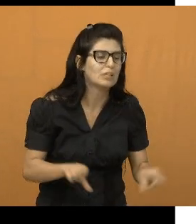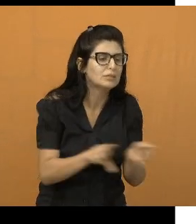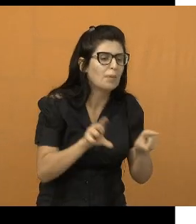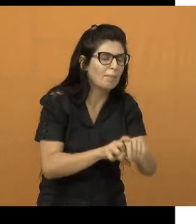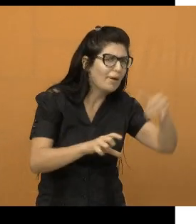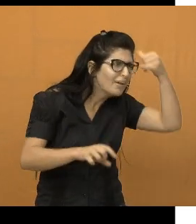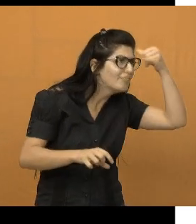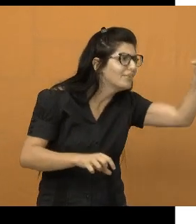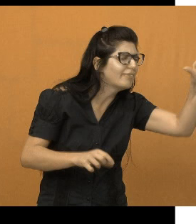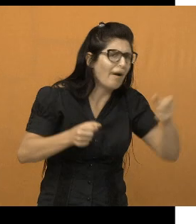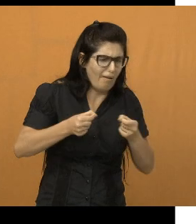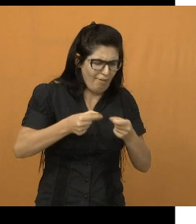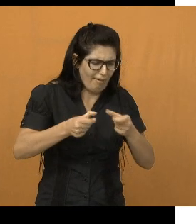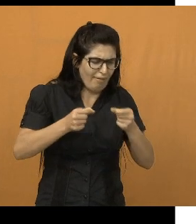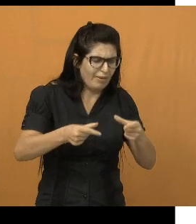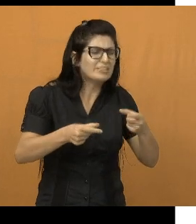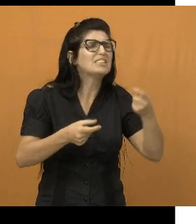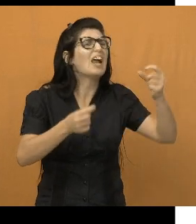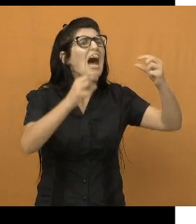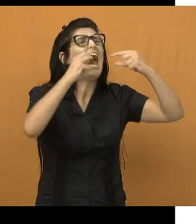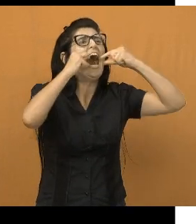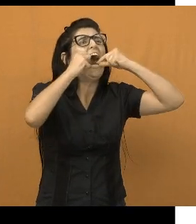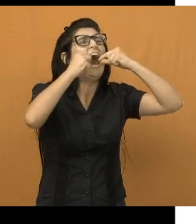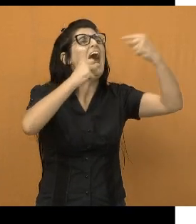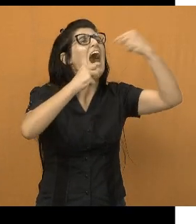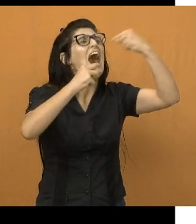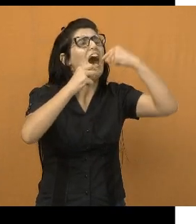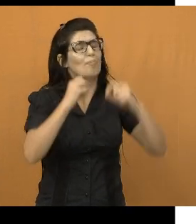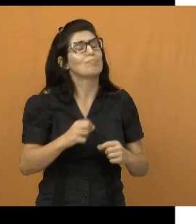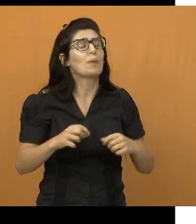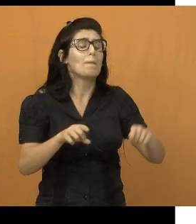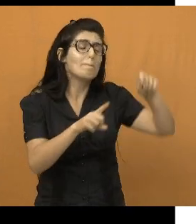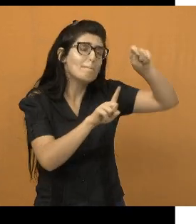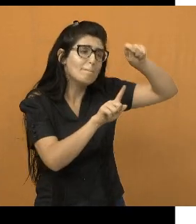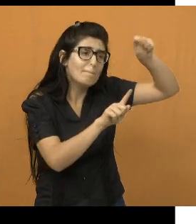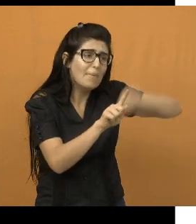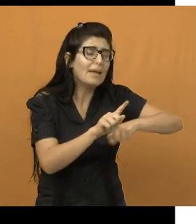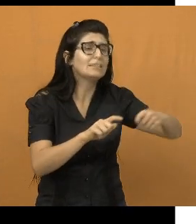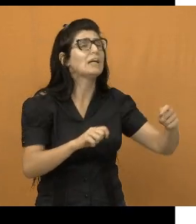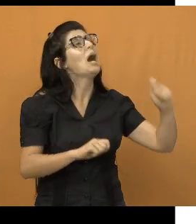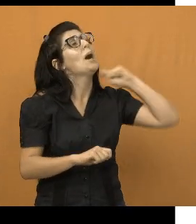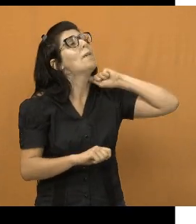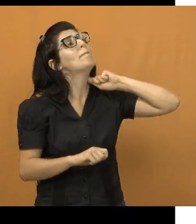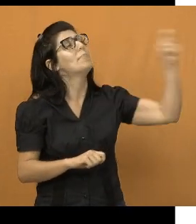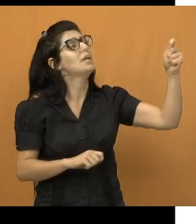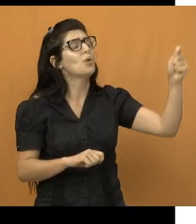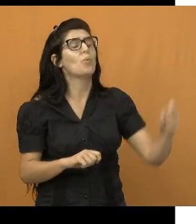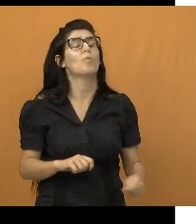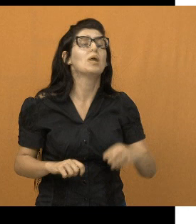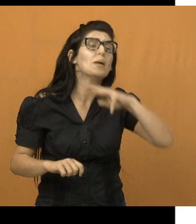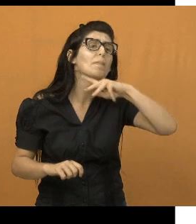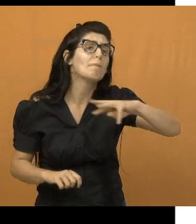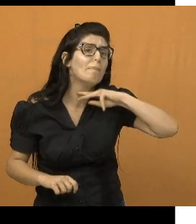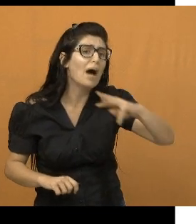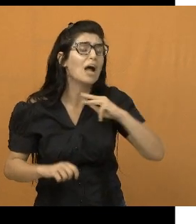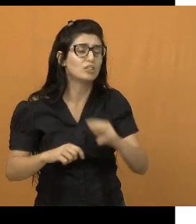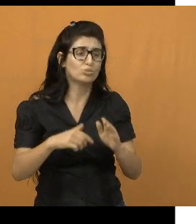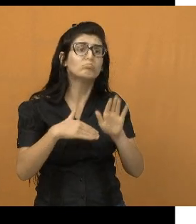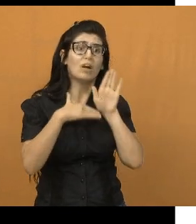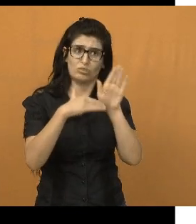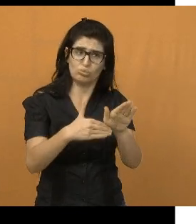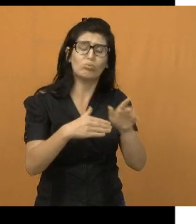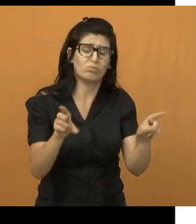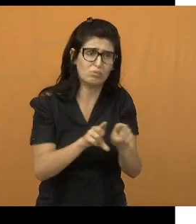prevenção do câncer bucal, que acontece nos meses de abril e maio, por isso aparece apenas no primeiro e segundo